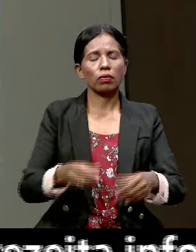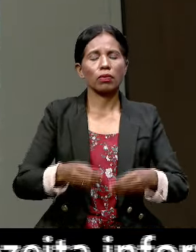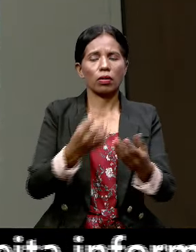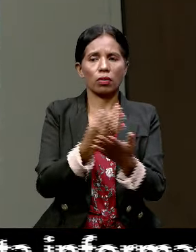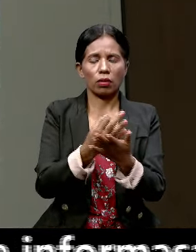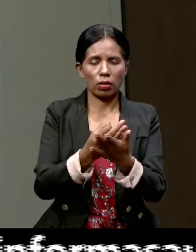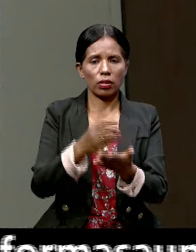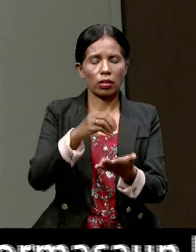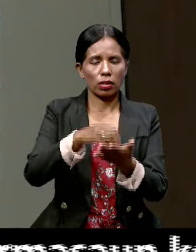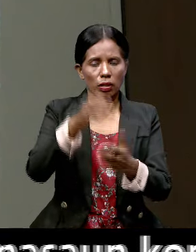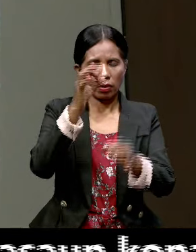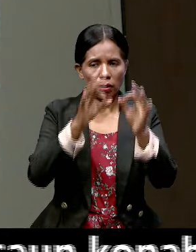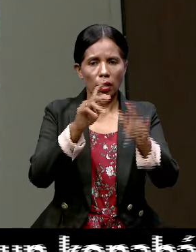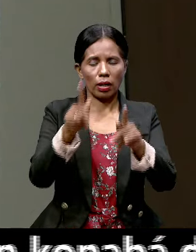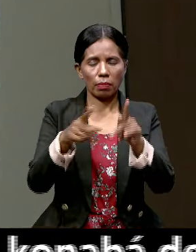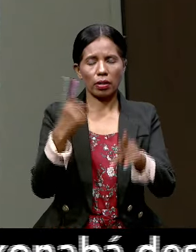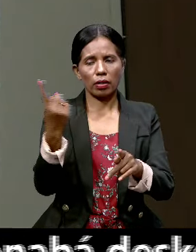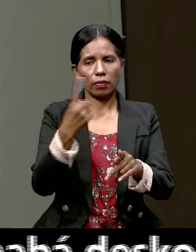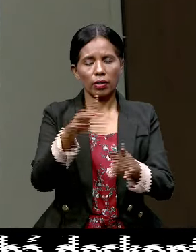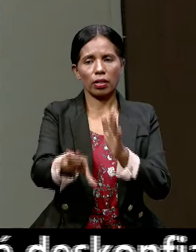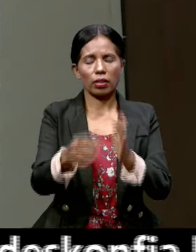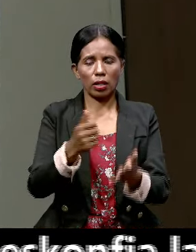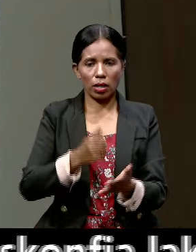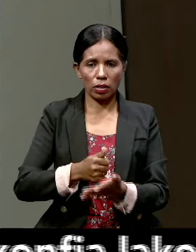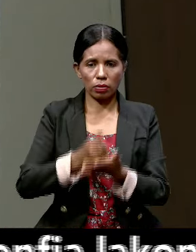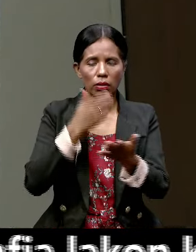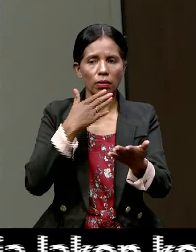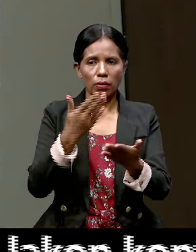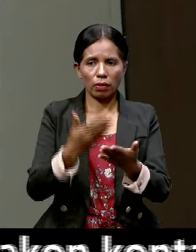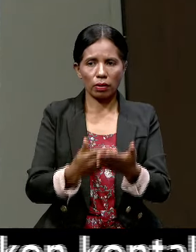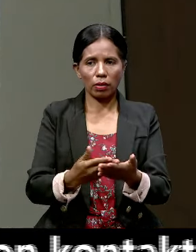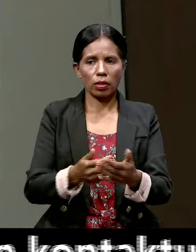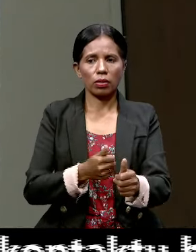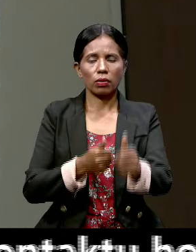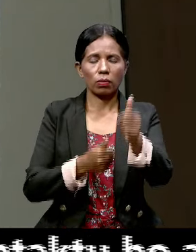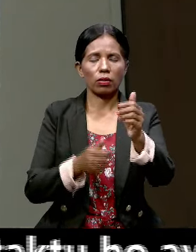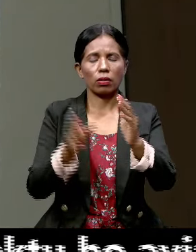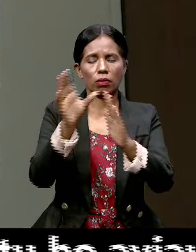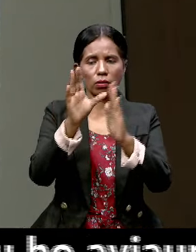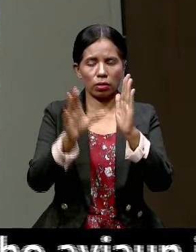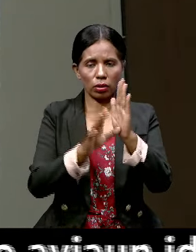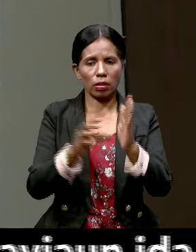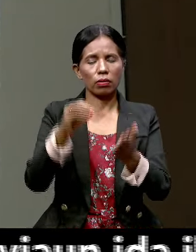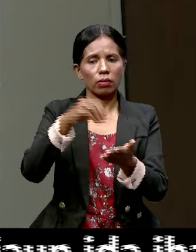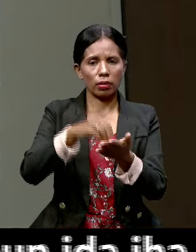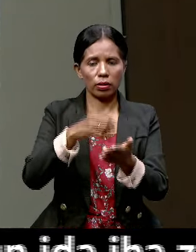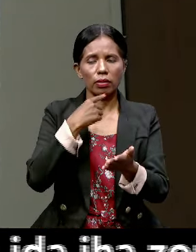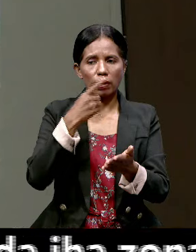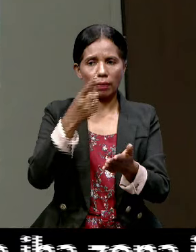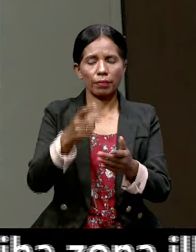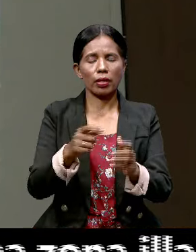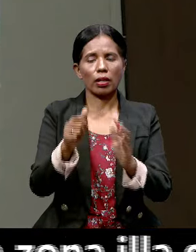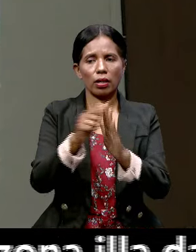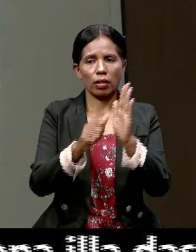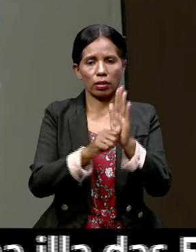tobel garanti kata povo na fatin retan tratamento ide digno, haktuir constituição rasik hatur. Hahu kedan husi